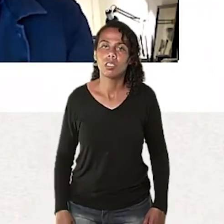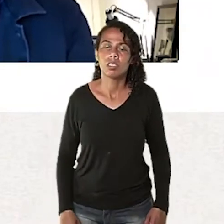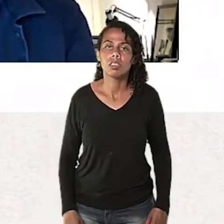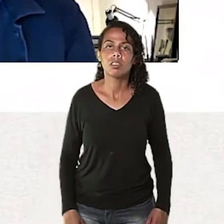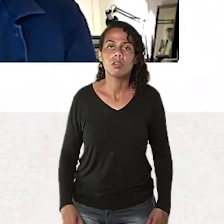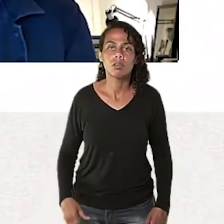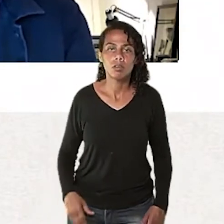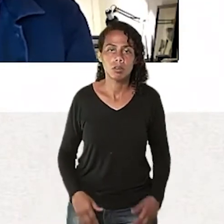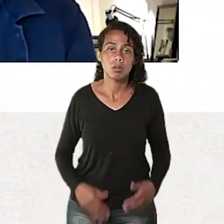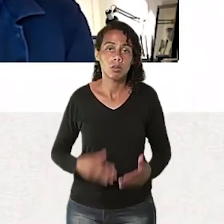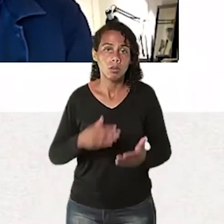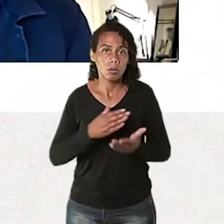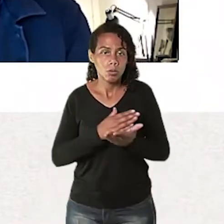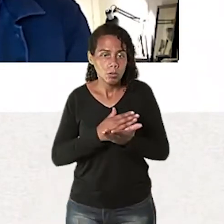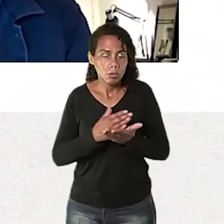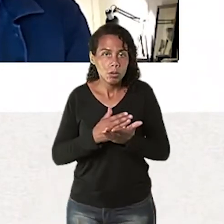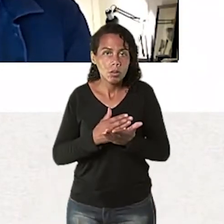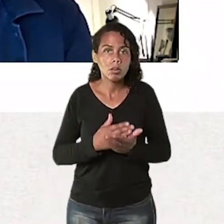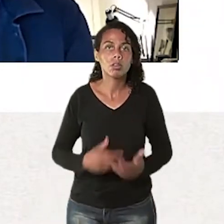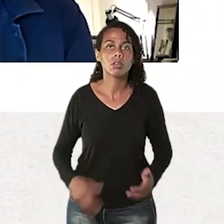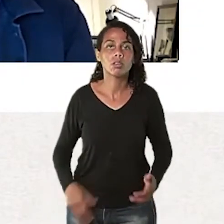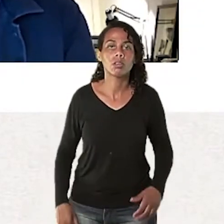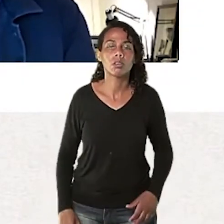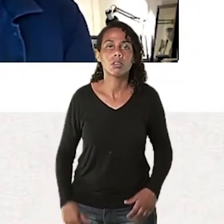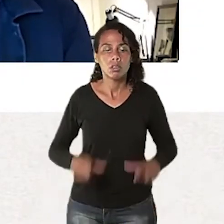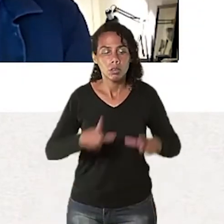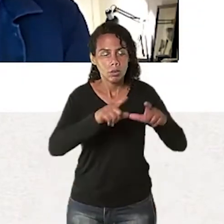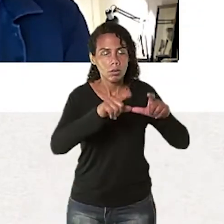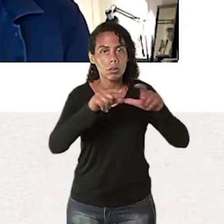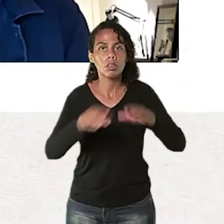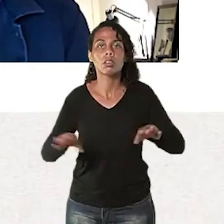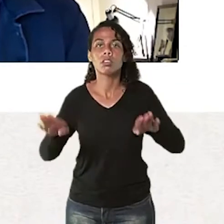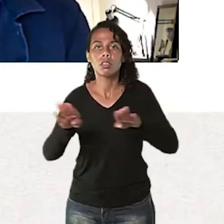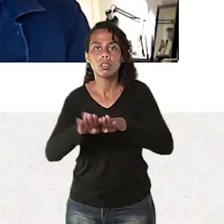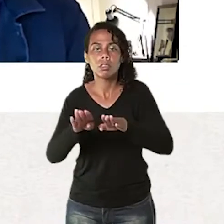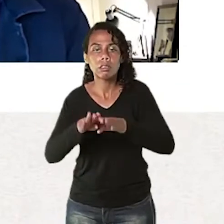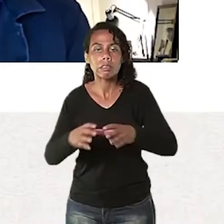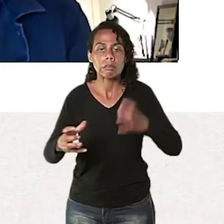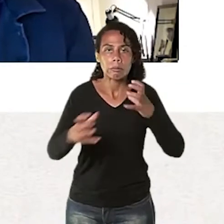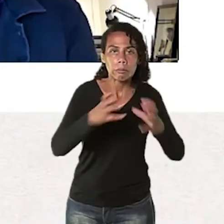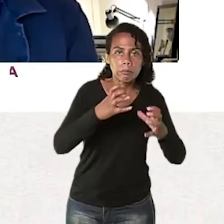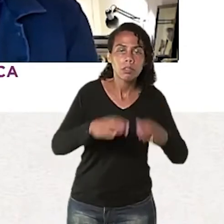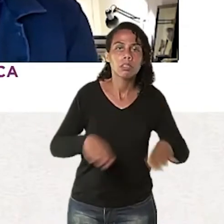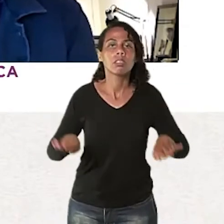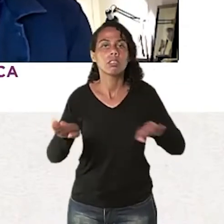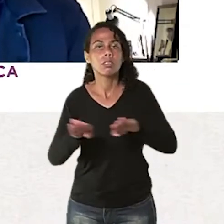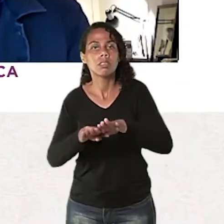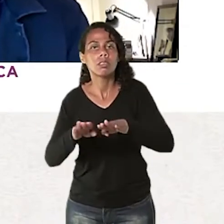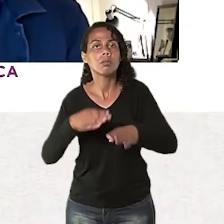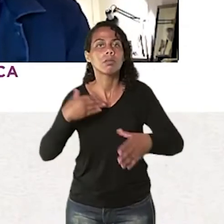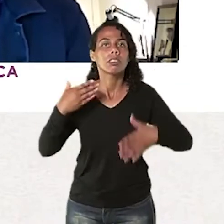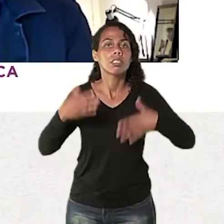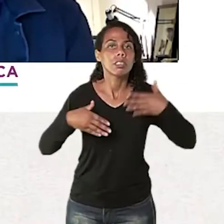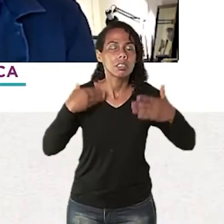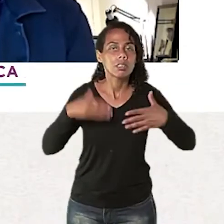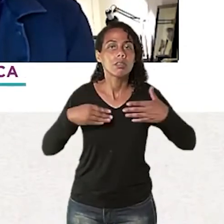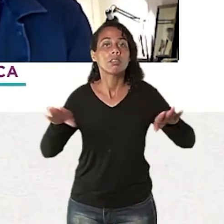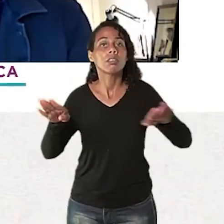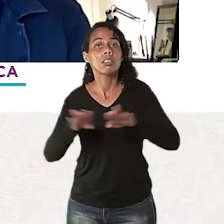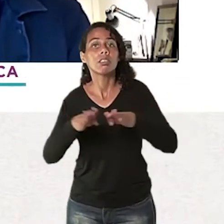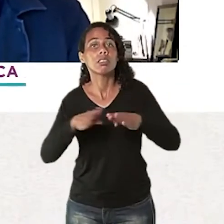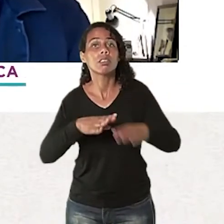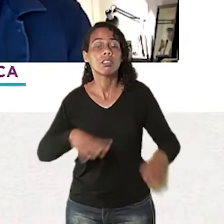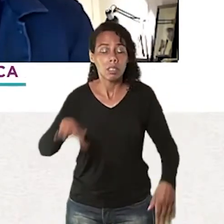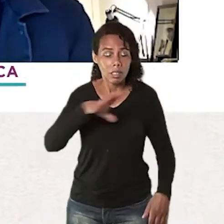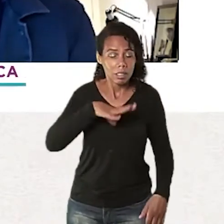intriga, que tem uma história que não seja só essa desgraça. Então eu estou trabalhando em alguns níveis, sabe? Para esse